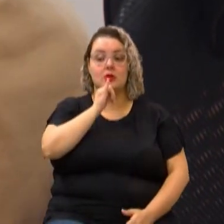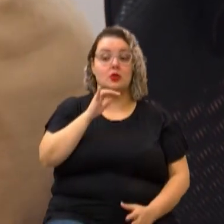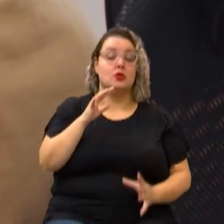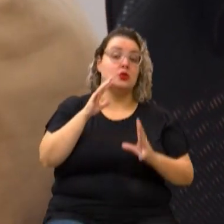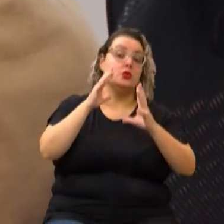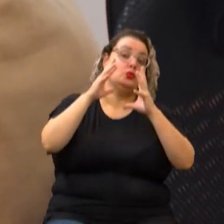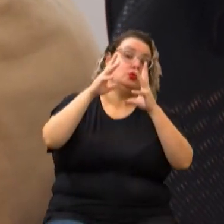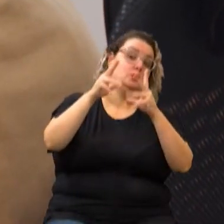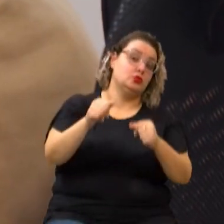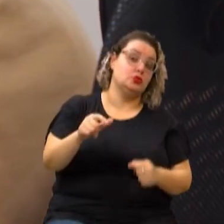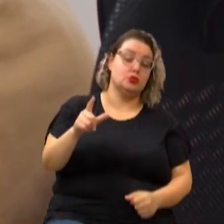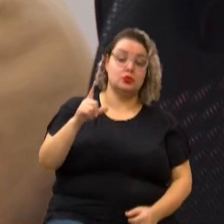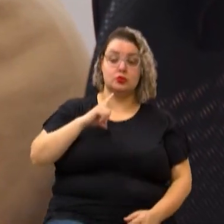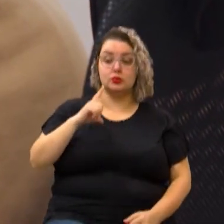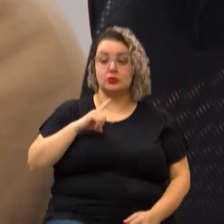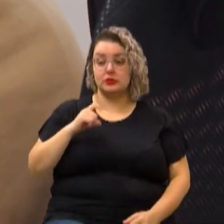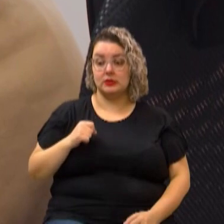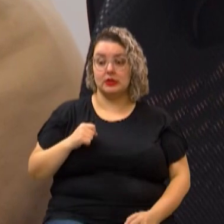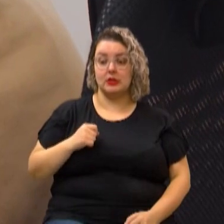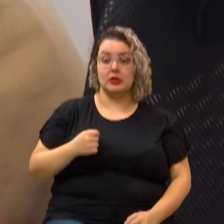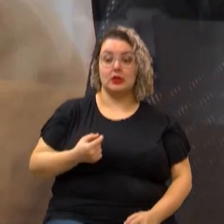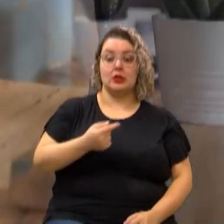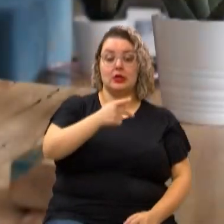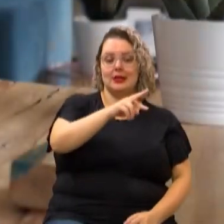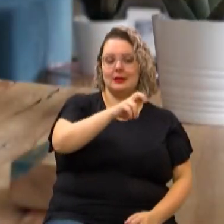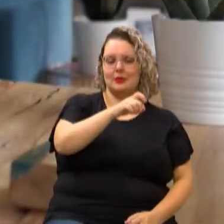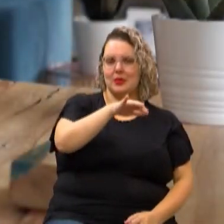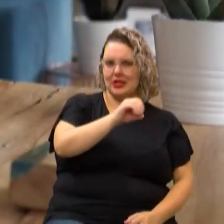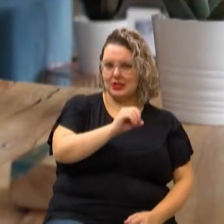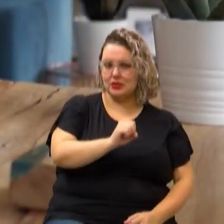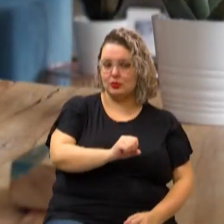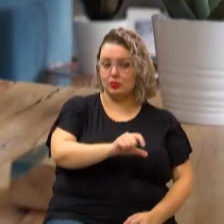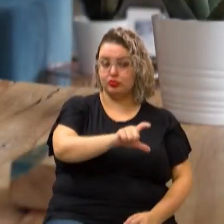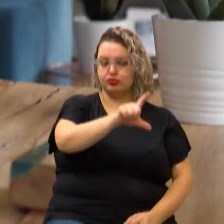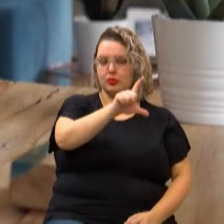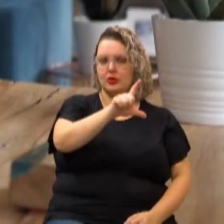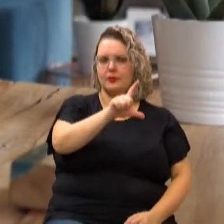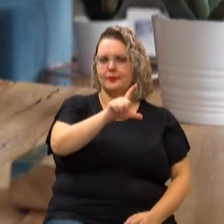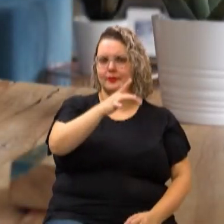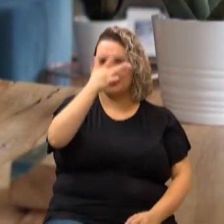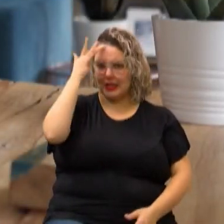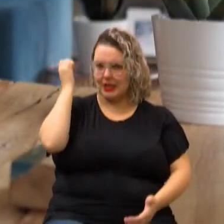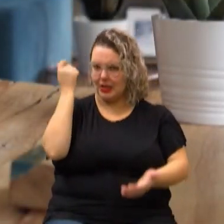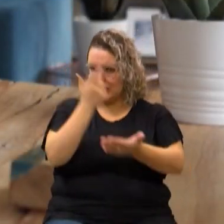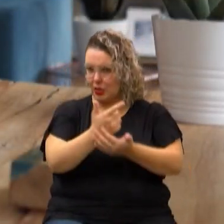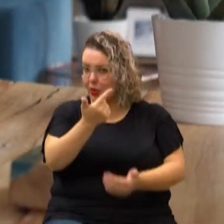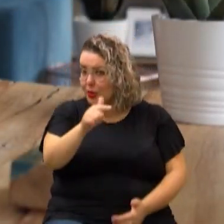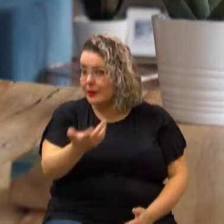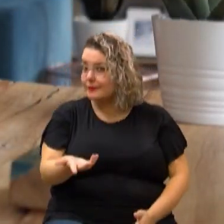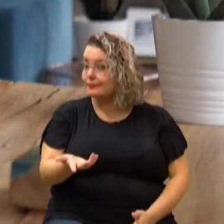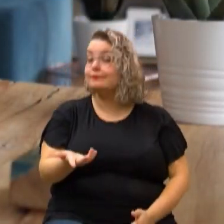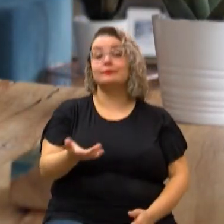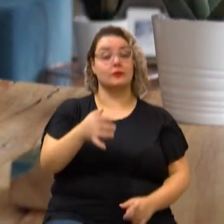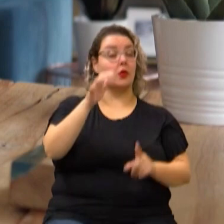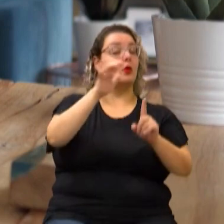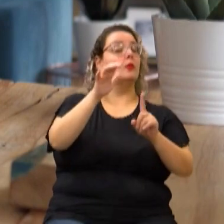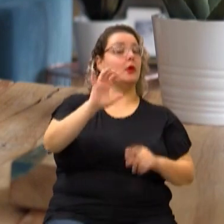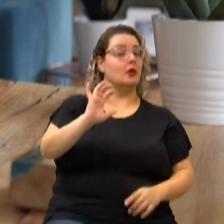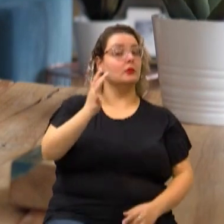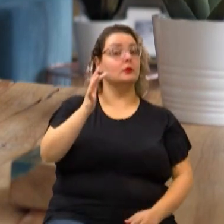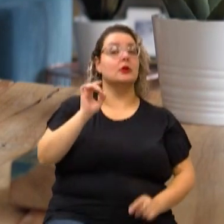a inflação por aumento, por exemplo, aí, de incentivos ou desincentivos fiscais, por